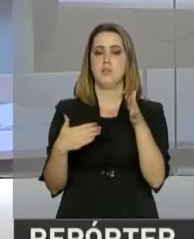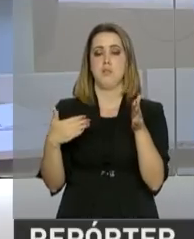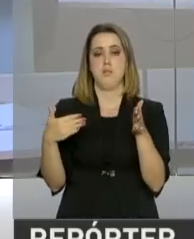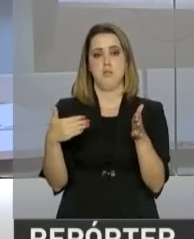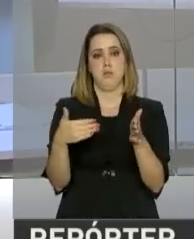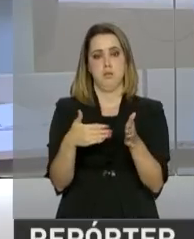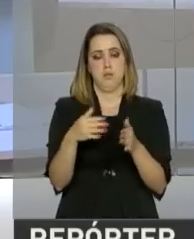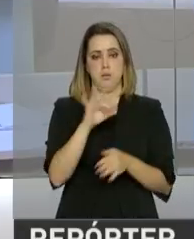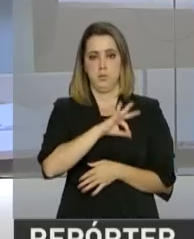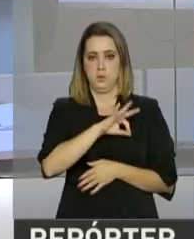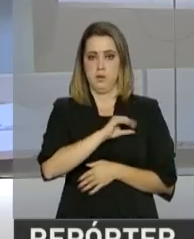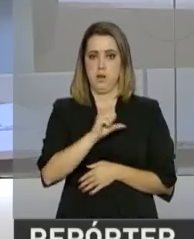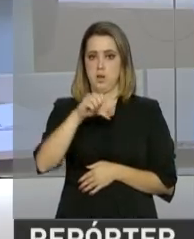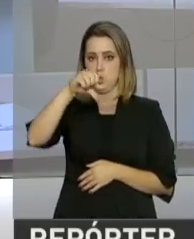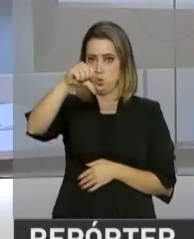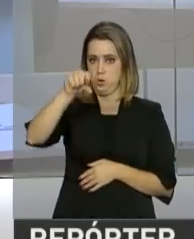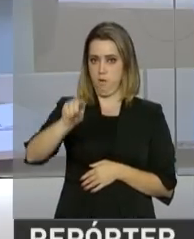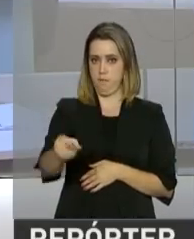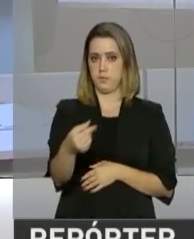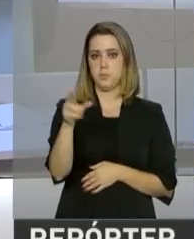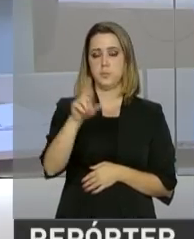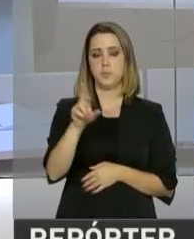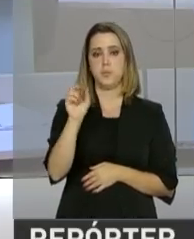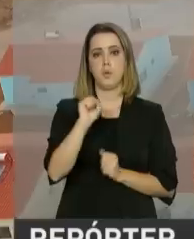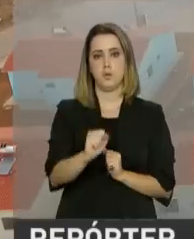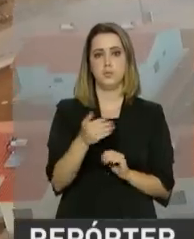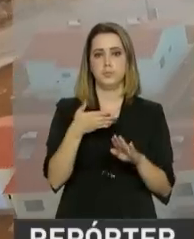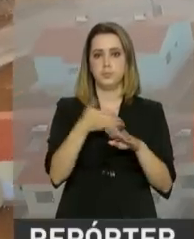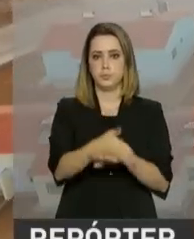poder participar e receber moradias pelo programa.